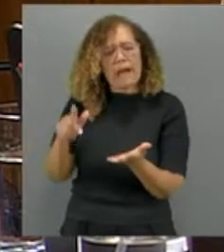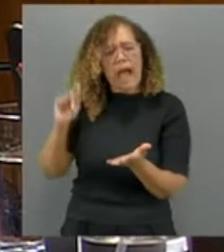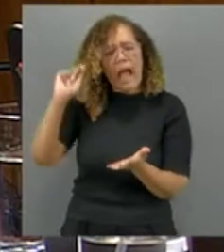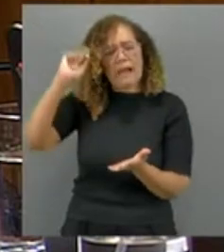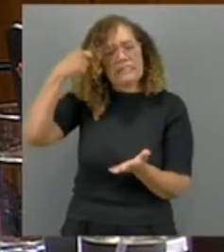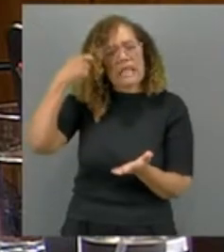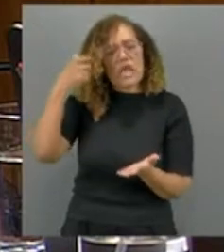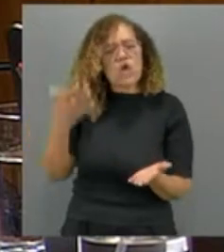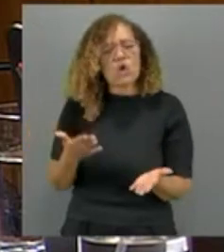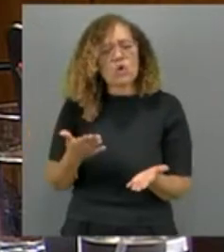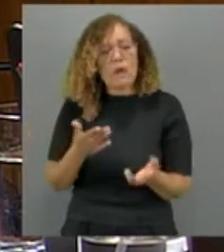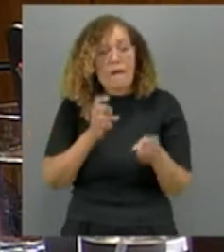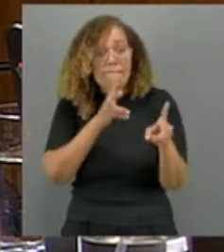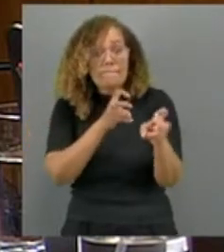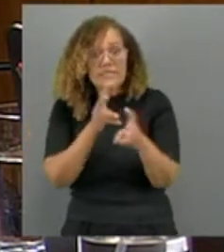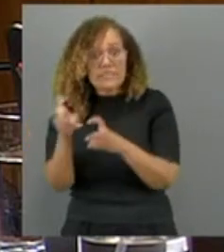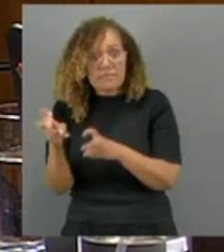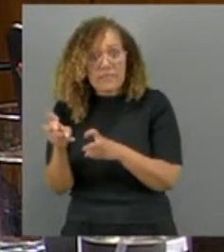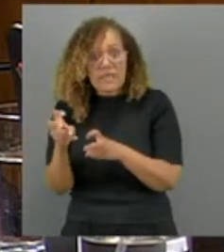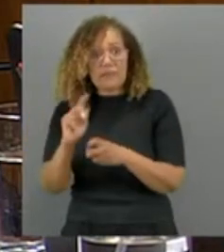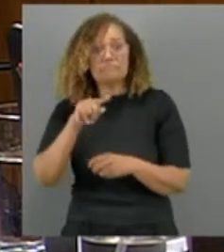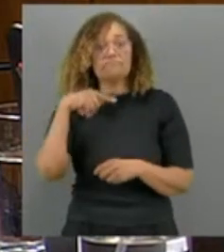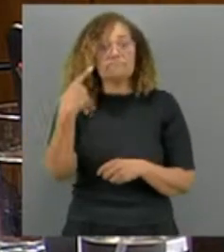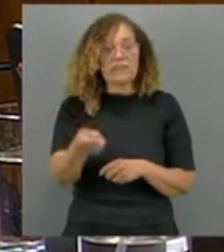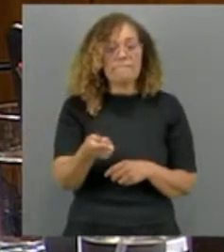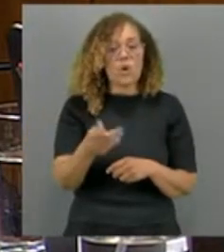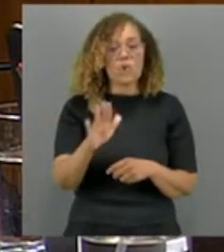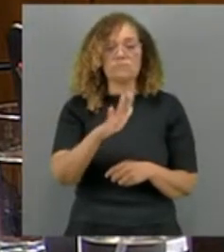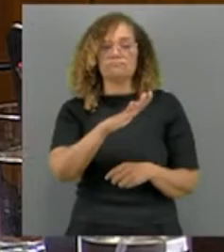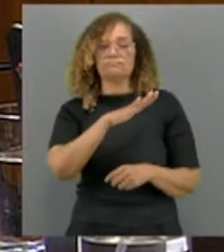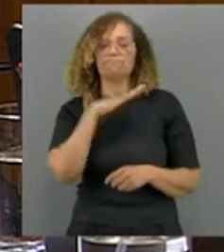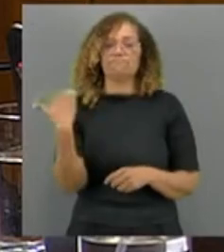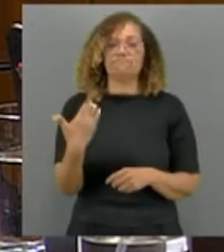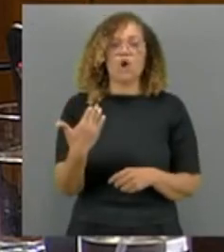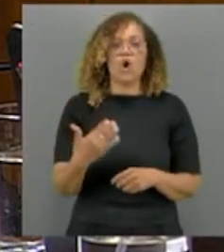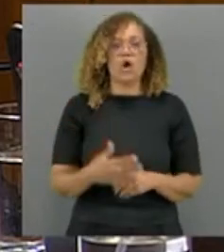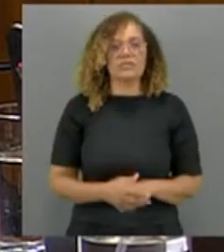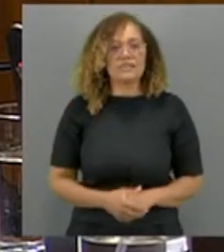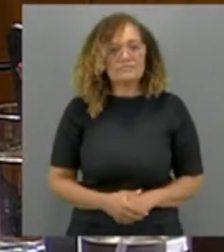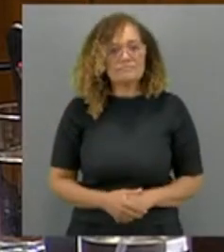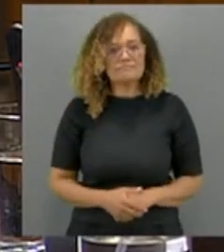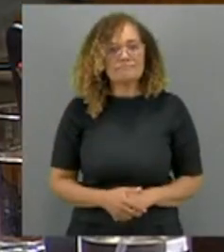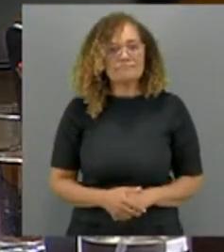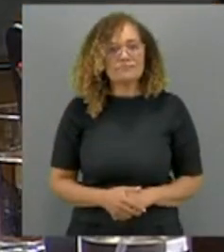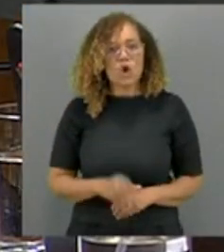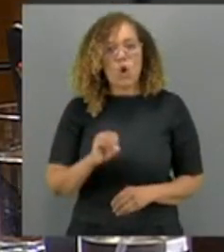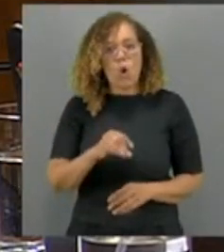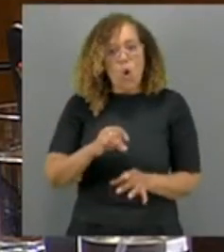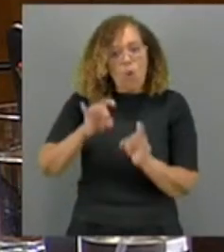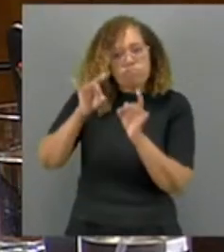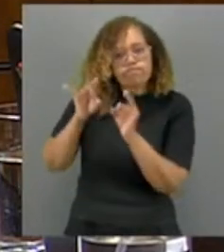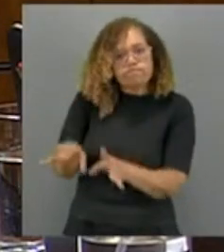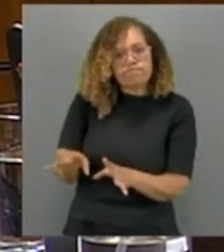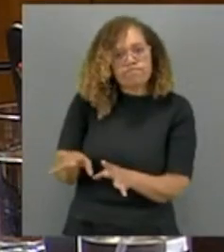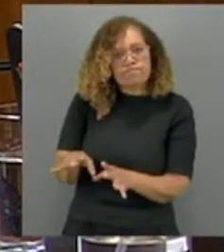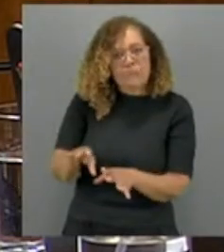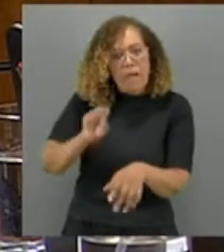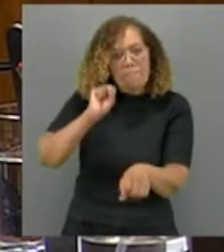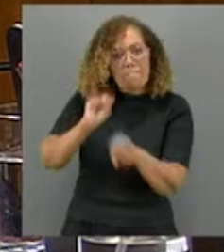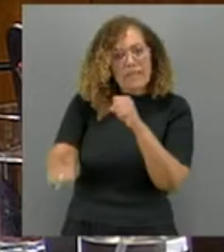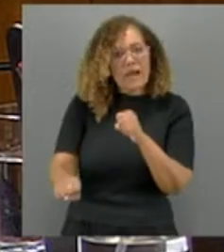raças identificadas eram submetidas ao extermínio, ao opróbrio, à